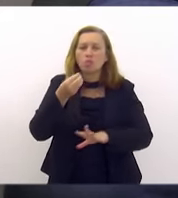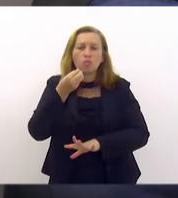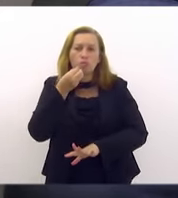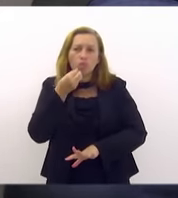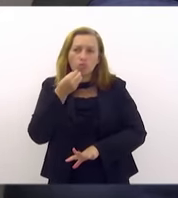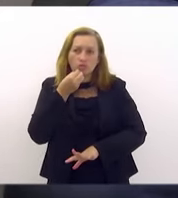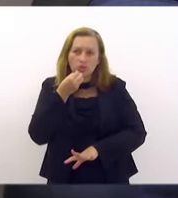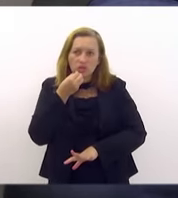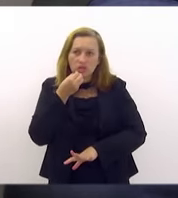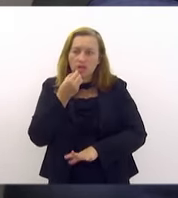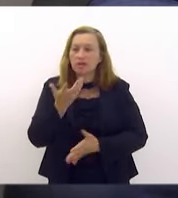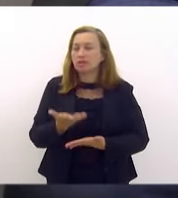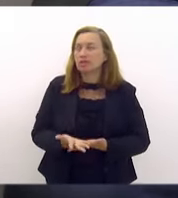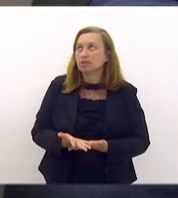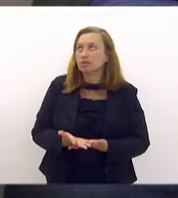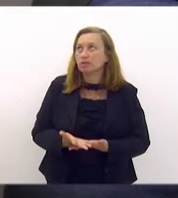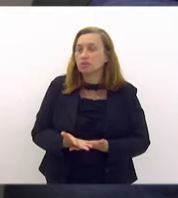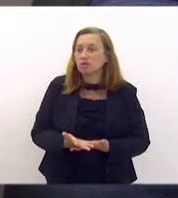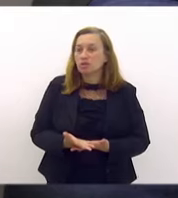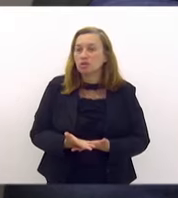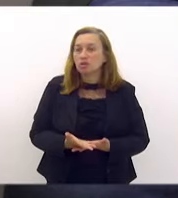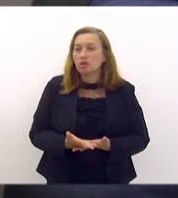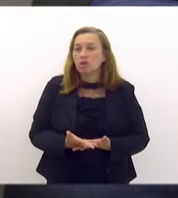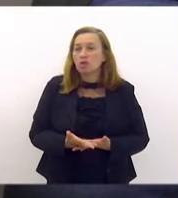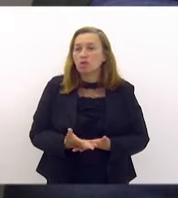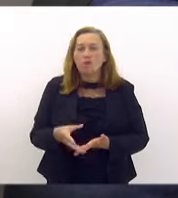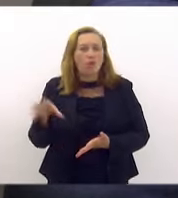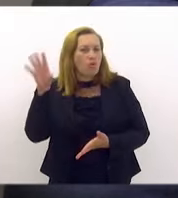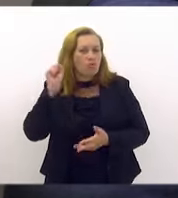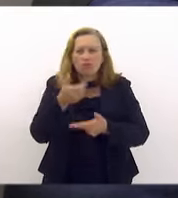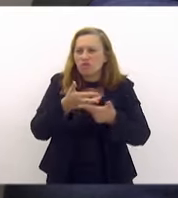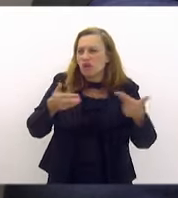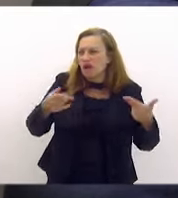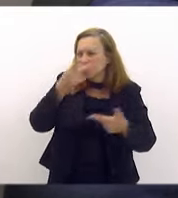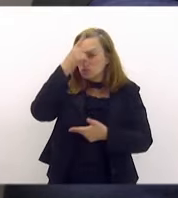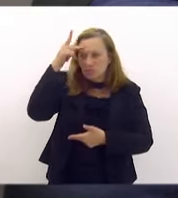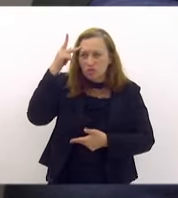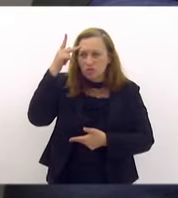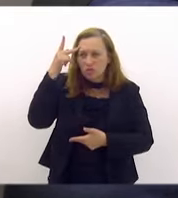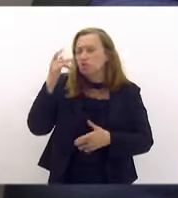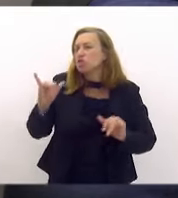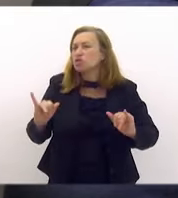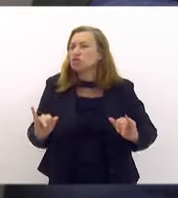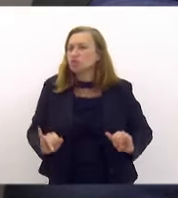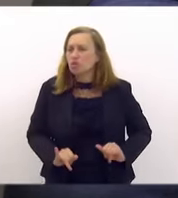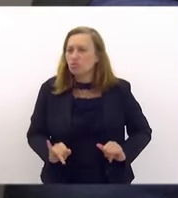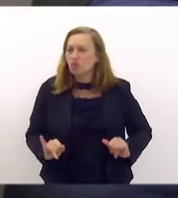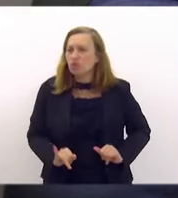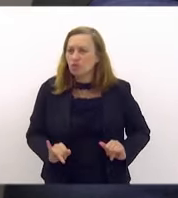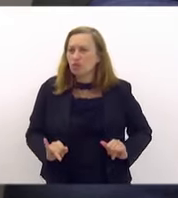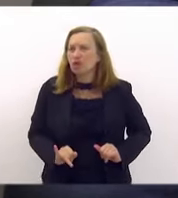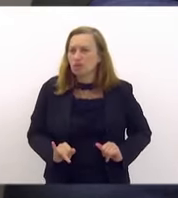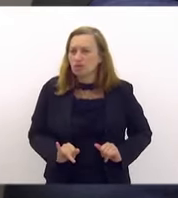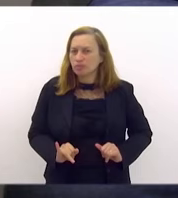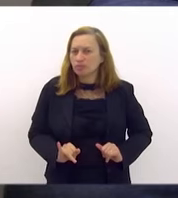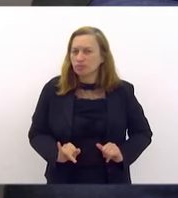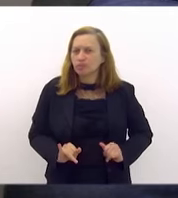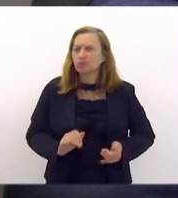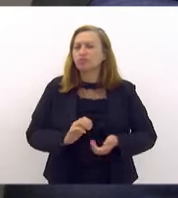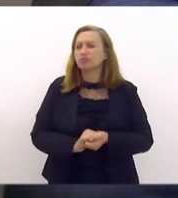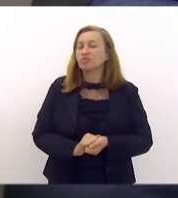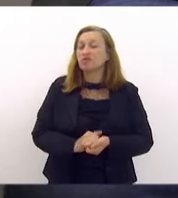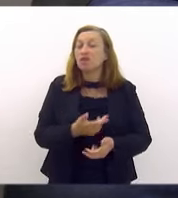oportunidades fazendo a escuta de vítimas fazendo a escuta de